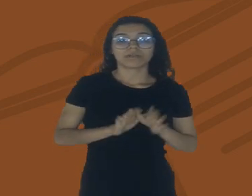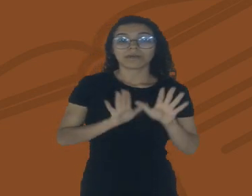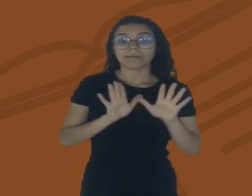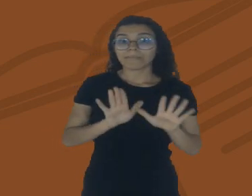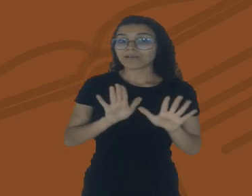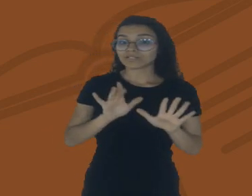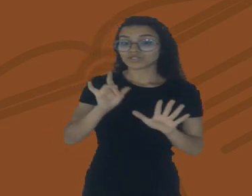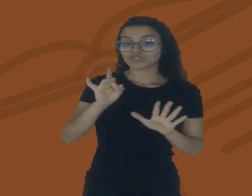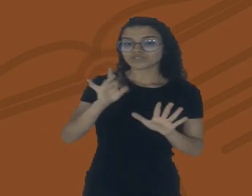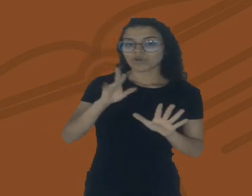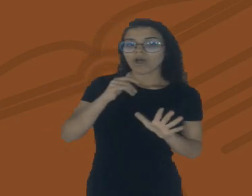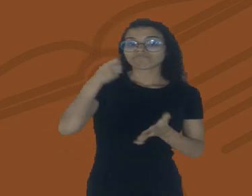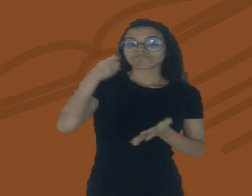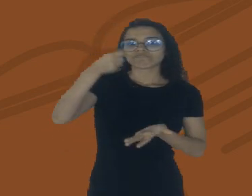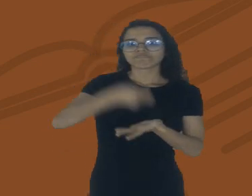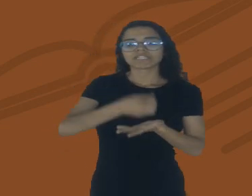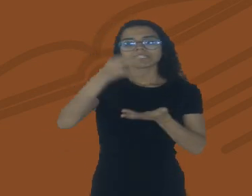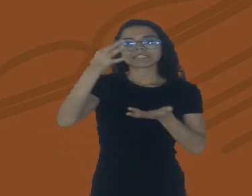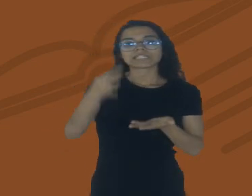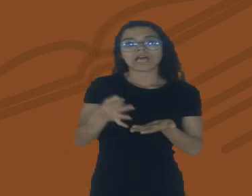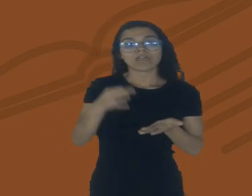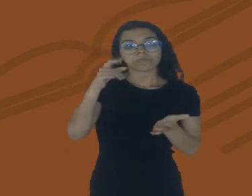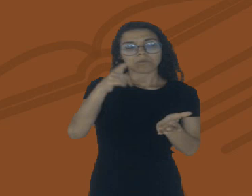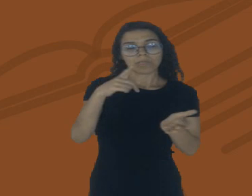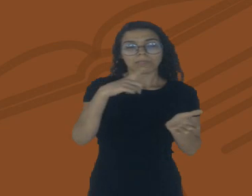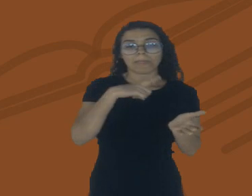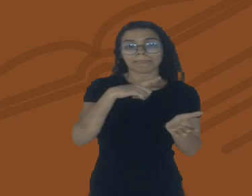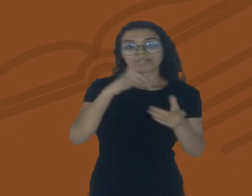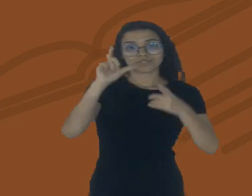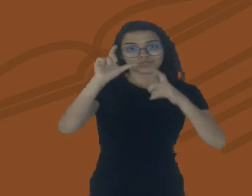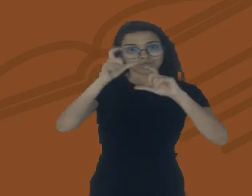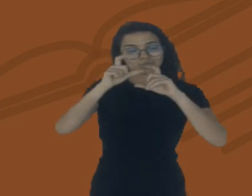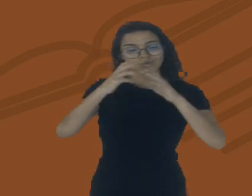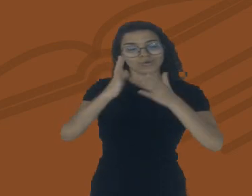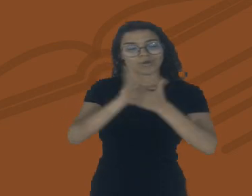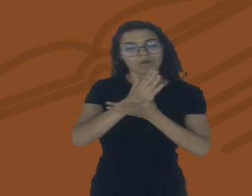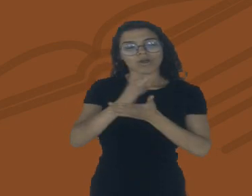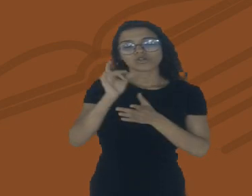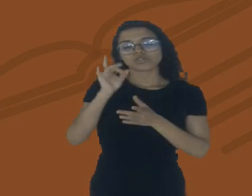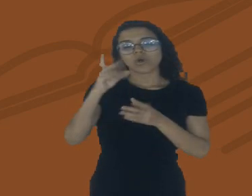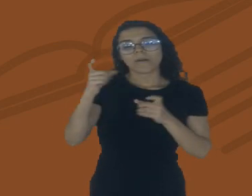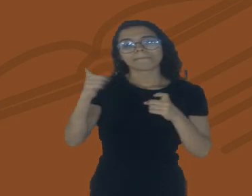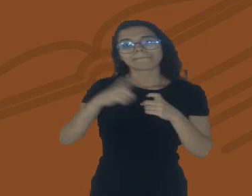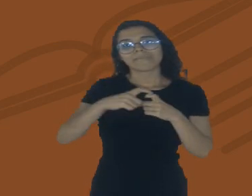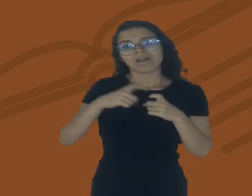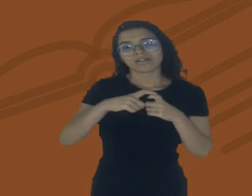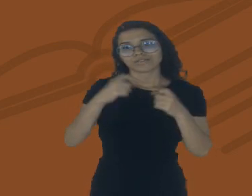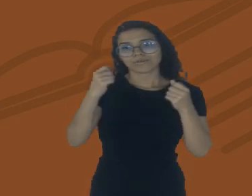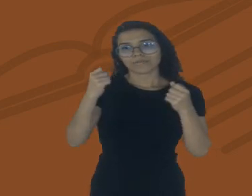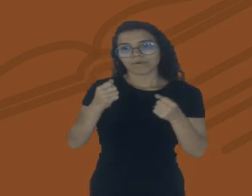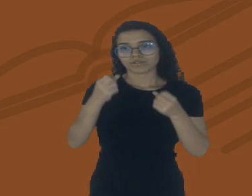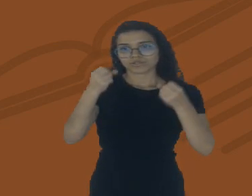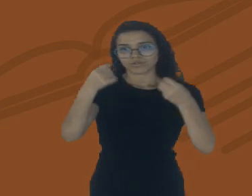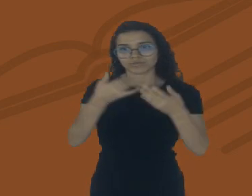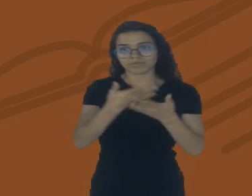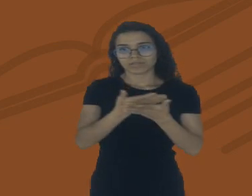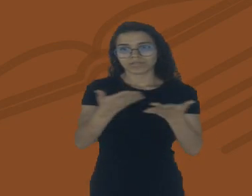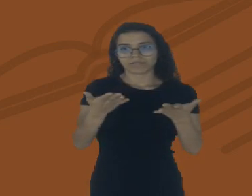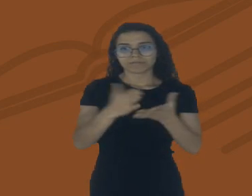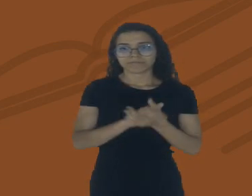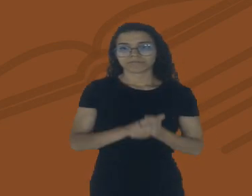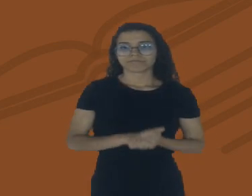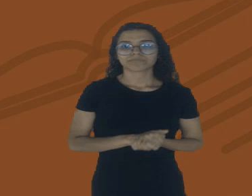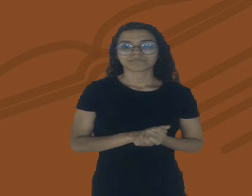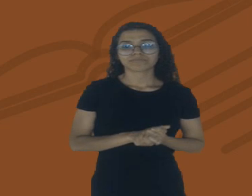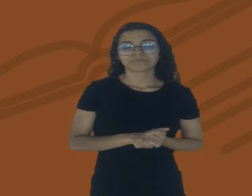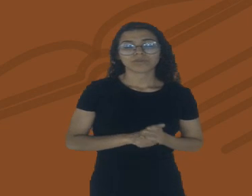diagnose desses distúrbios só quem pode dar é um médico, você tem um acompanhamento com ele, tá certo?